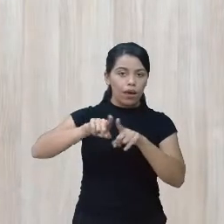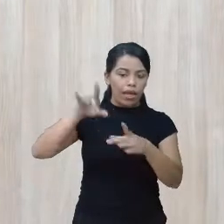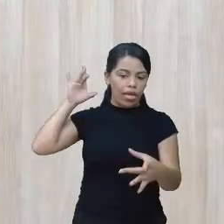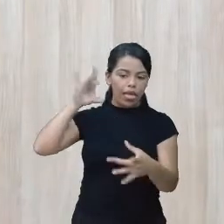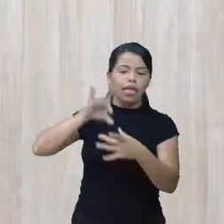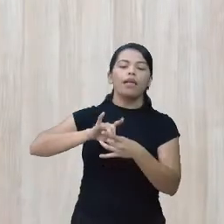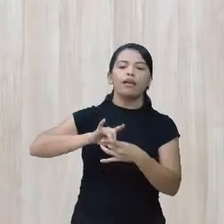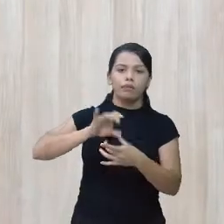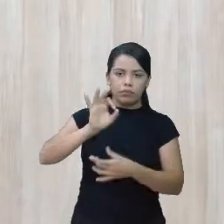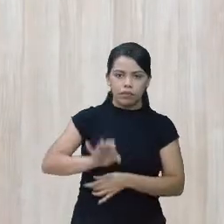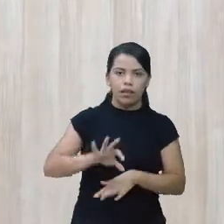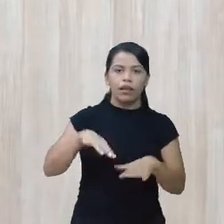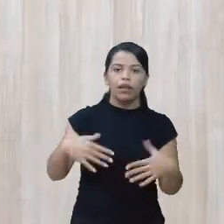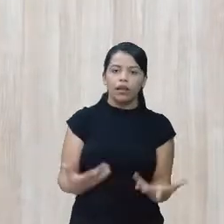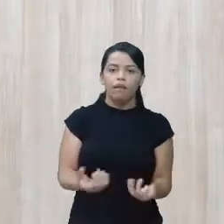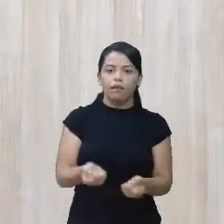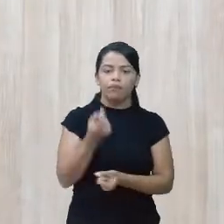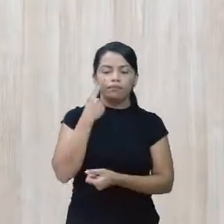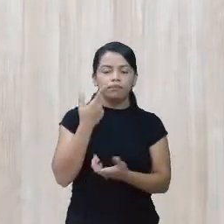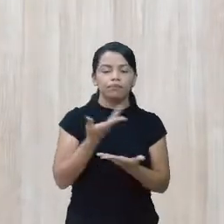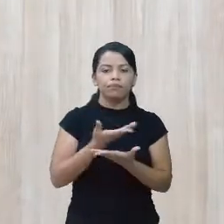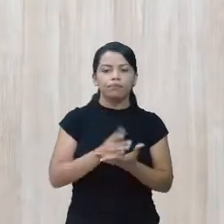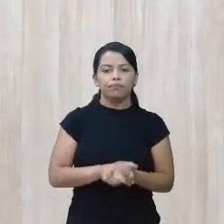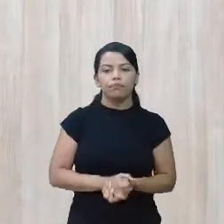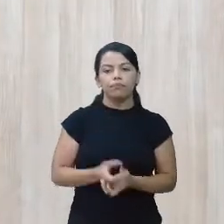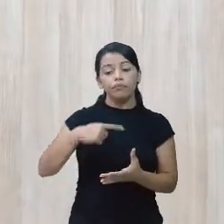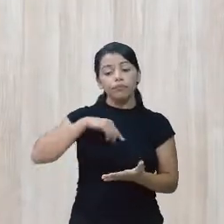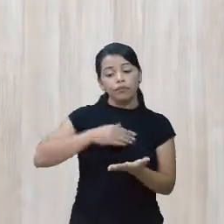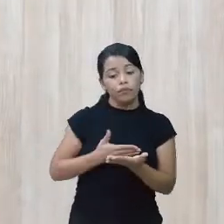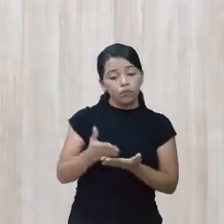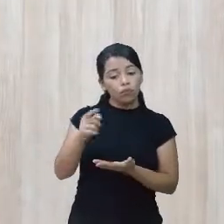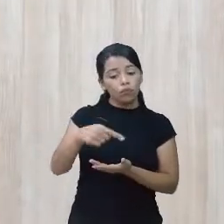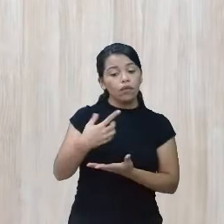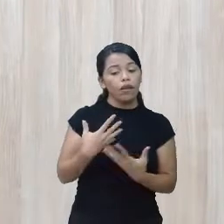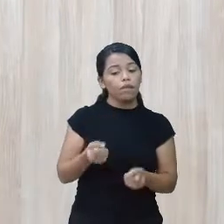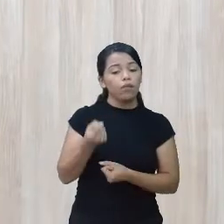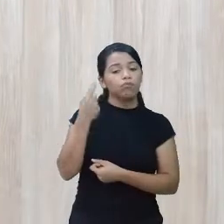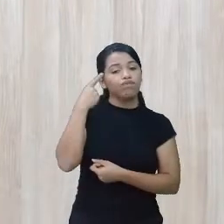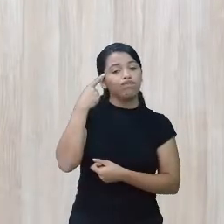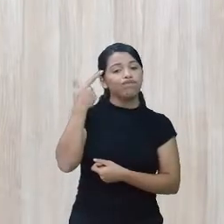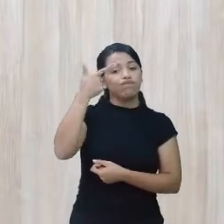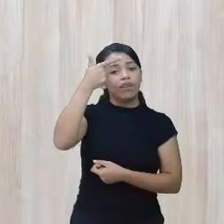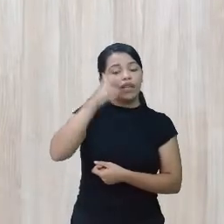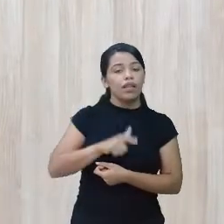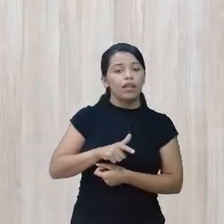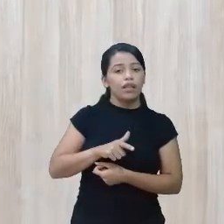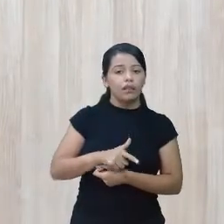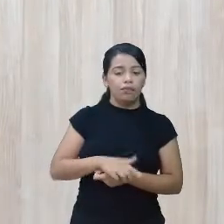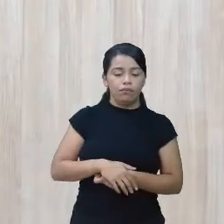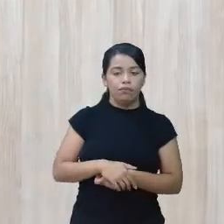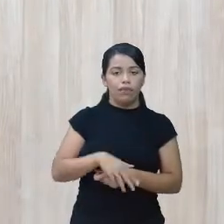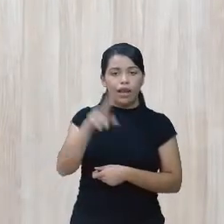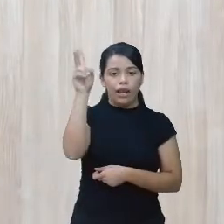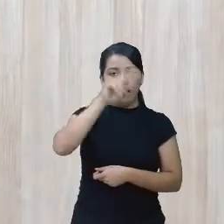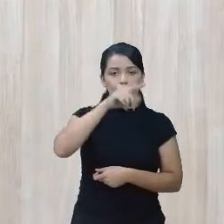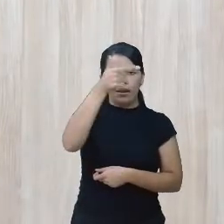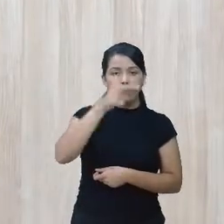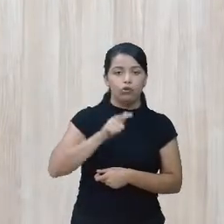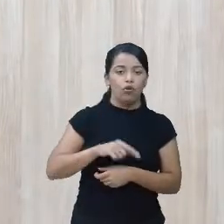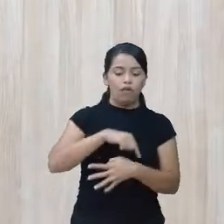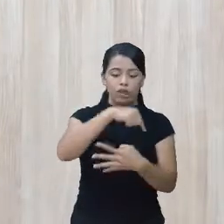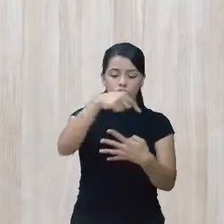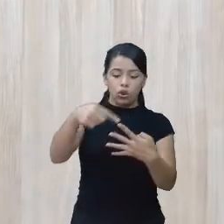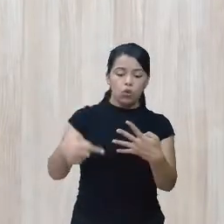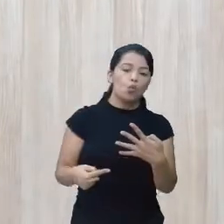à outra. Então, para a gente começar hoje, vamos relembrar as 4